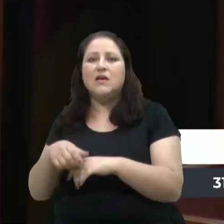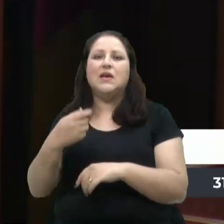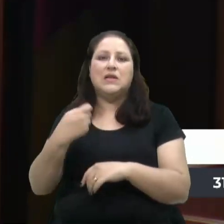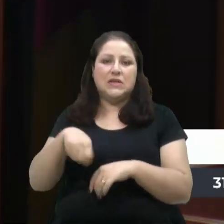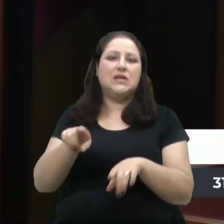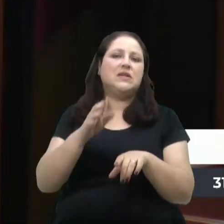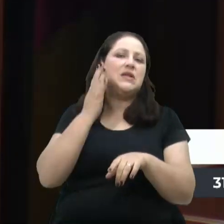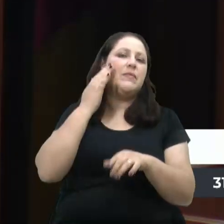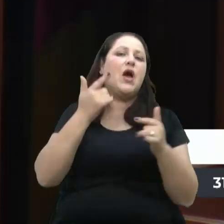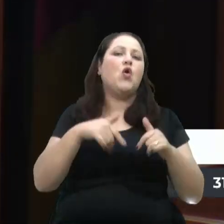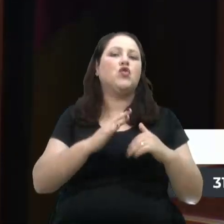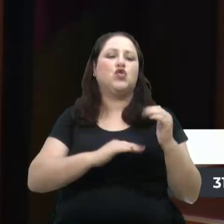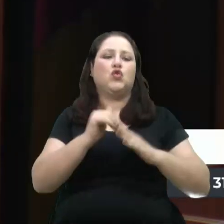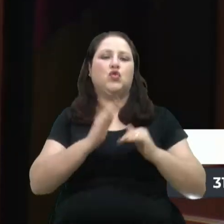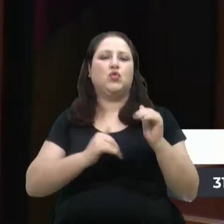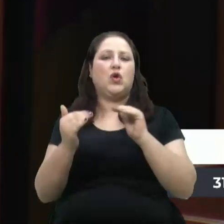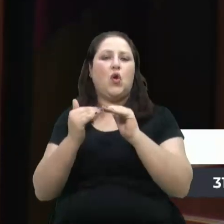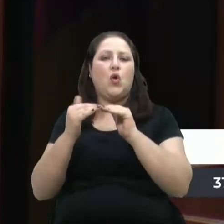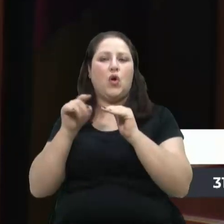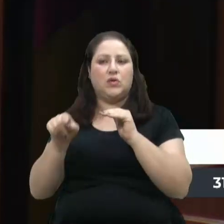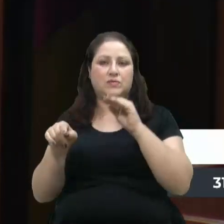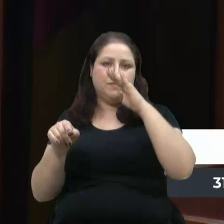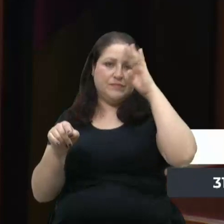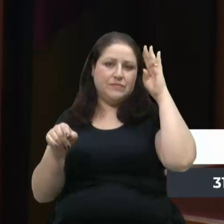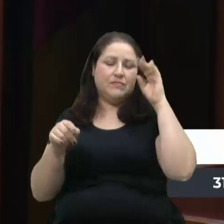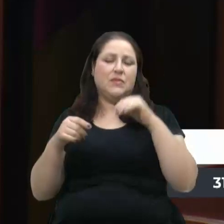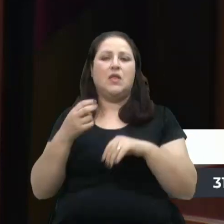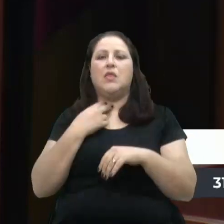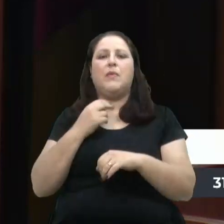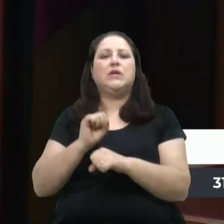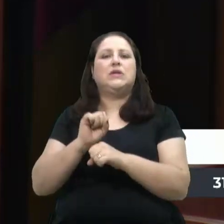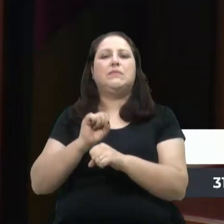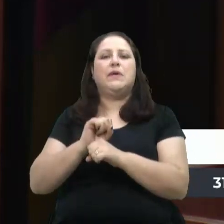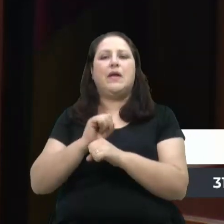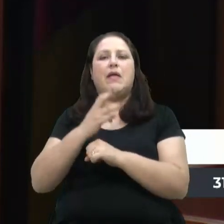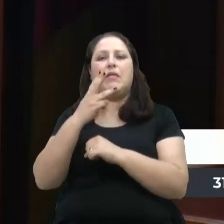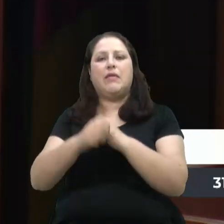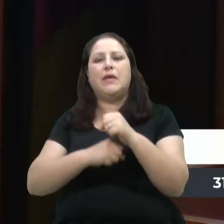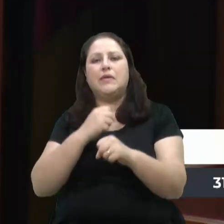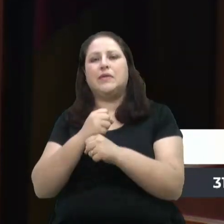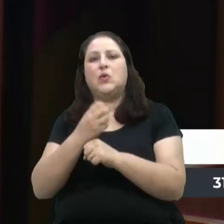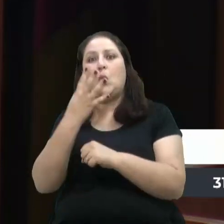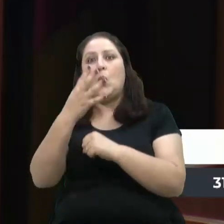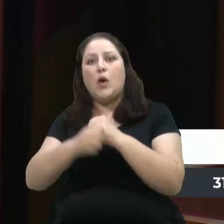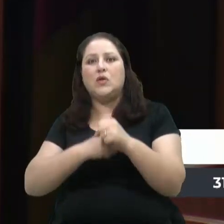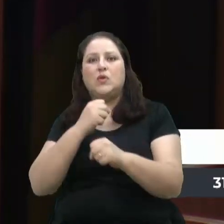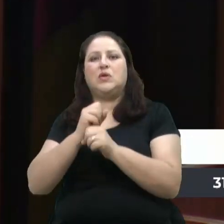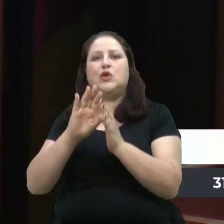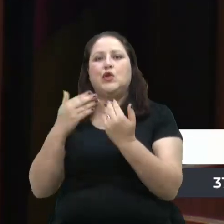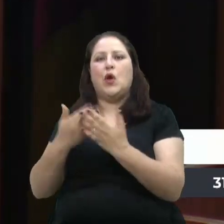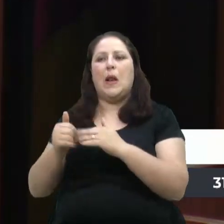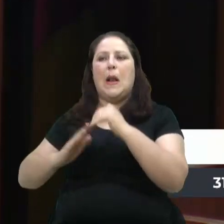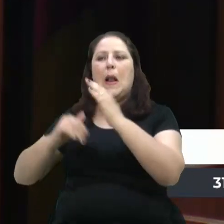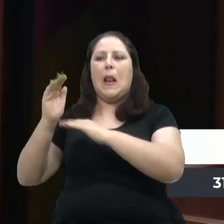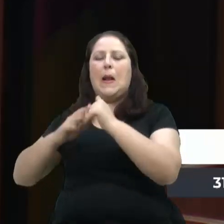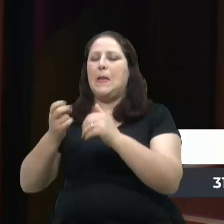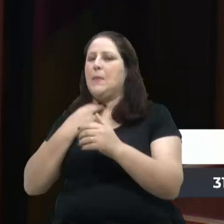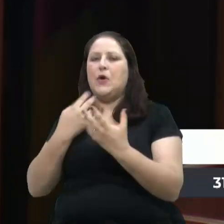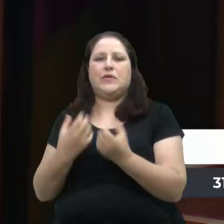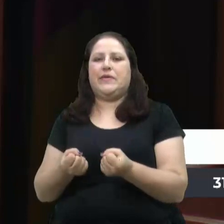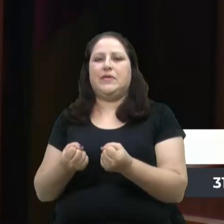concordo com o senhor nós não podemos aguardar três quatro anos para escola ser construída é inadmissível isso aí